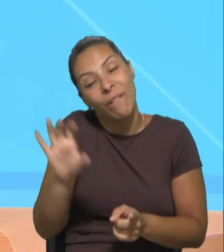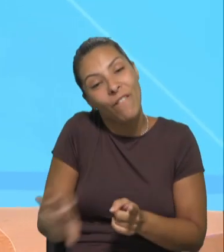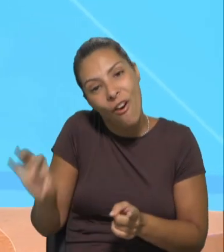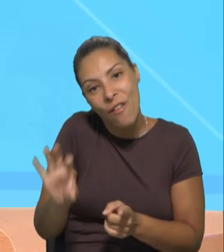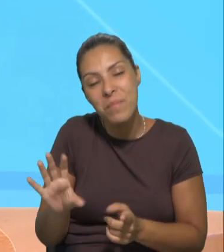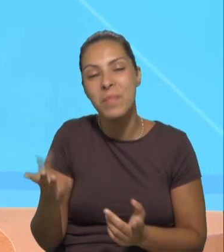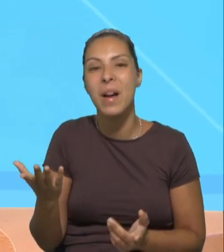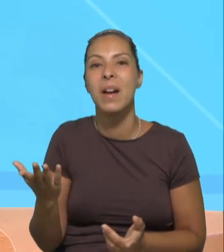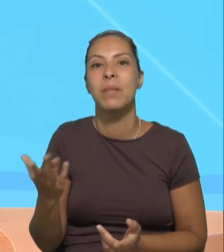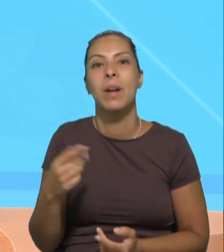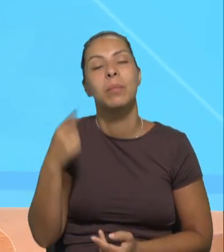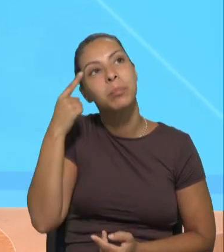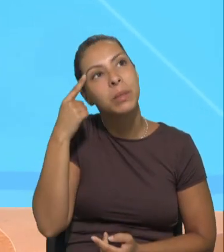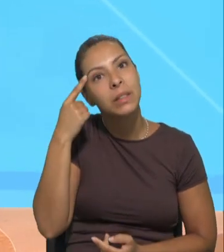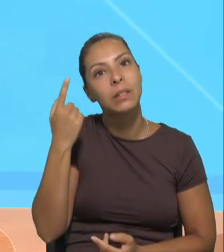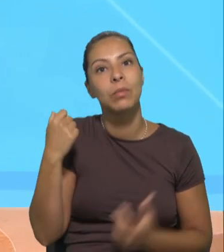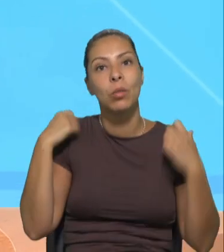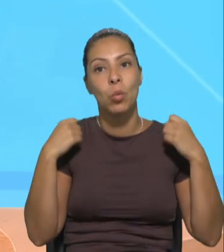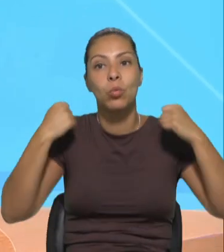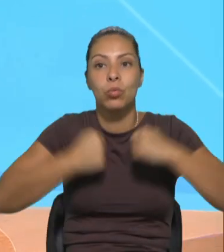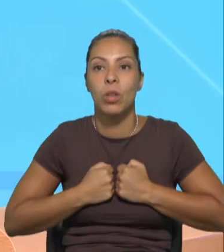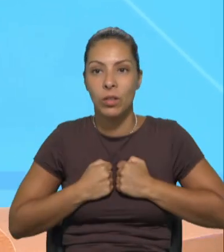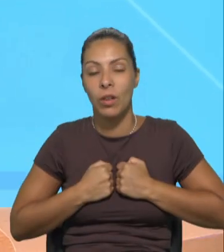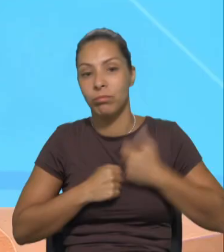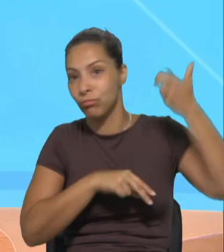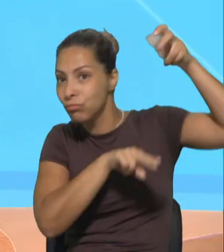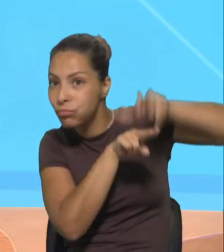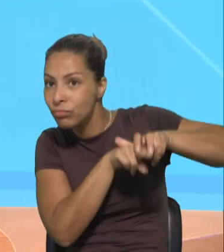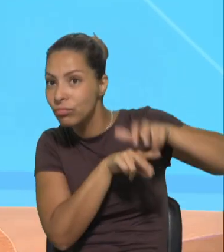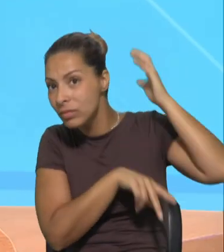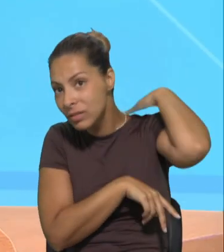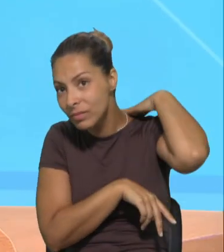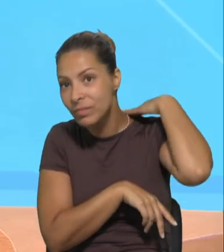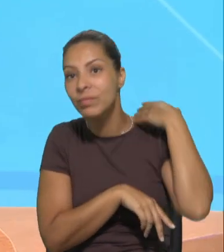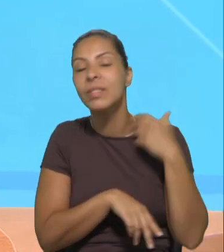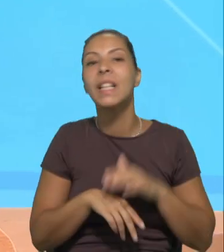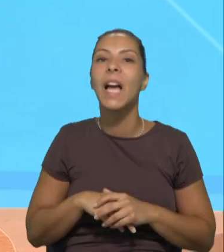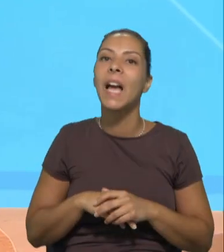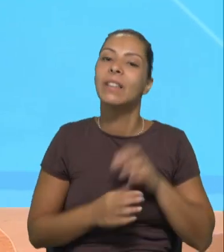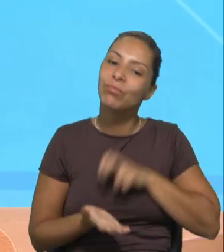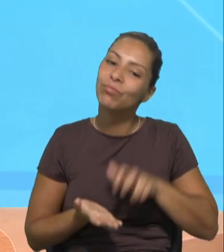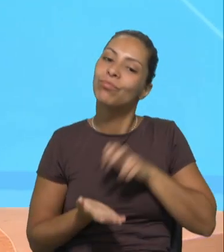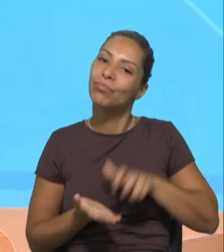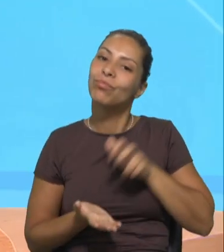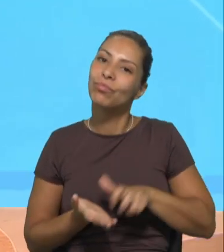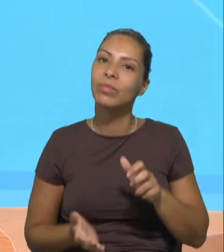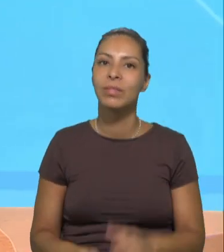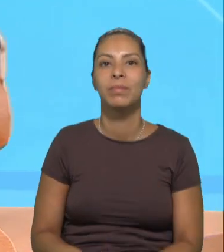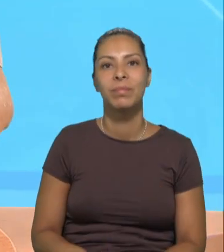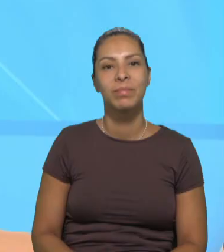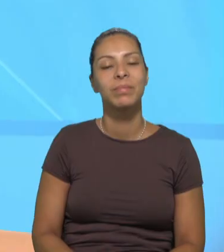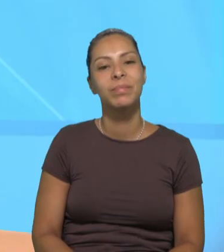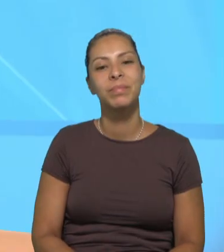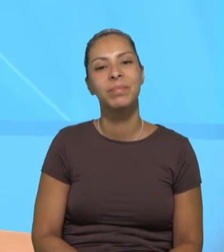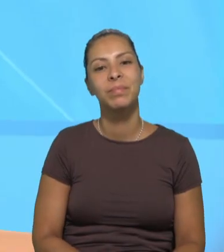Já estou agora a pensar em comprar uma mochila onde ele vá às costas, portanto, tenho que começar a iniciar nestas caminhadas. De facto,